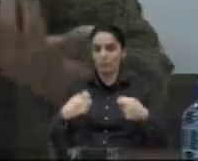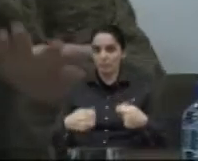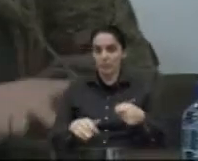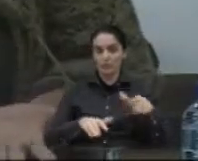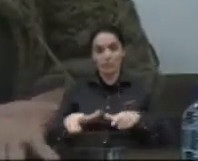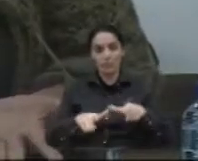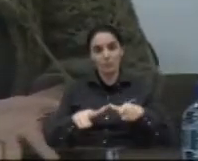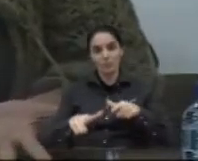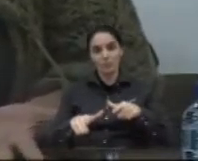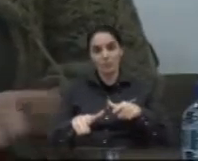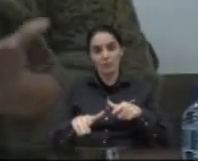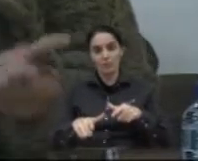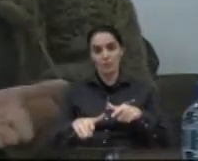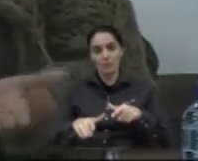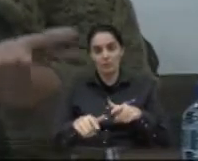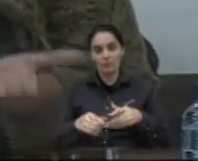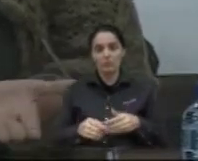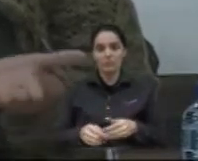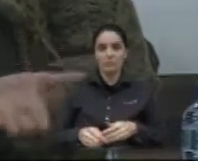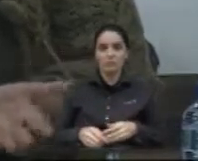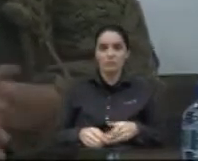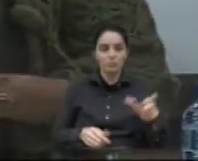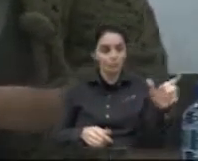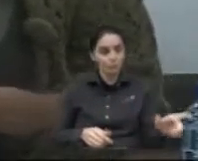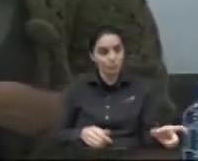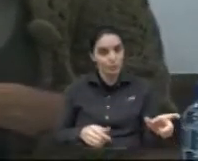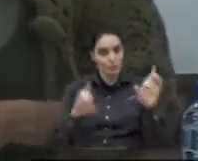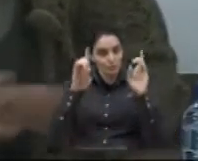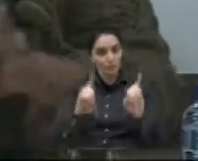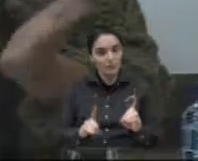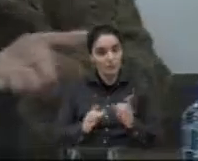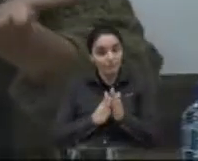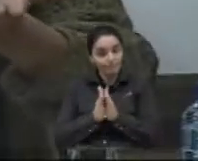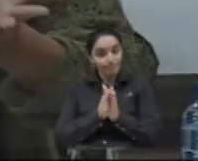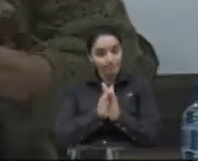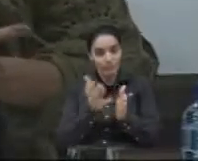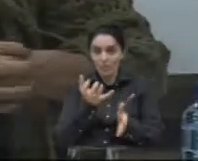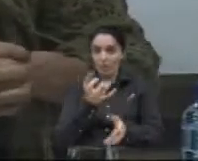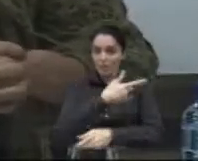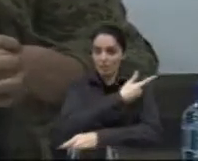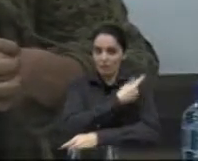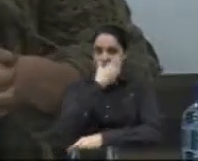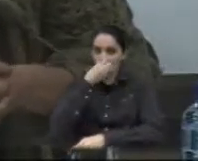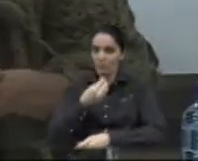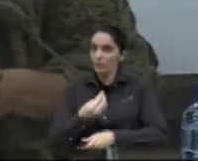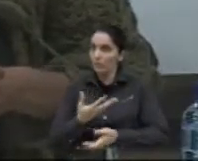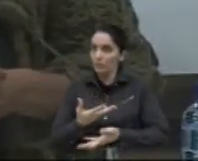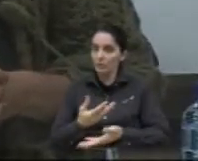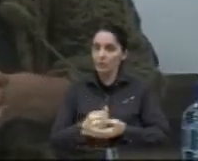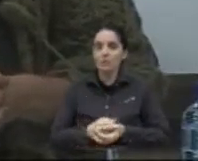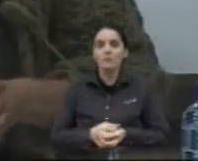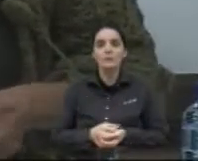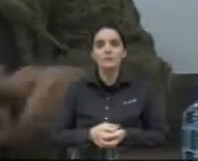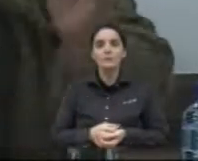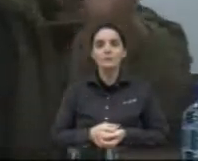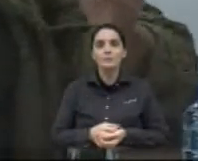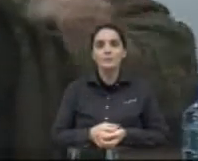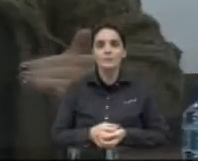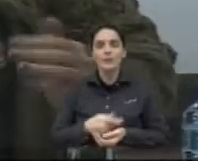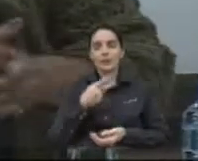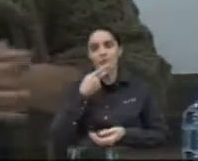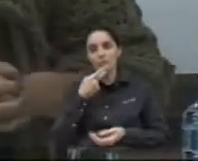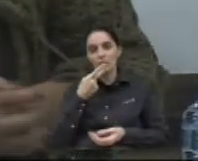uma expectativa, já que é a maior vacinação, mas chegamos à conclusão com o presidente dessa casa,